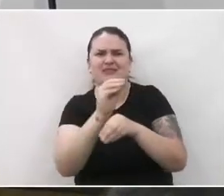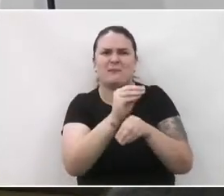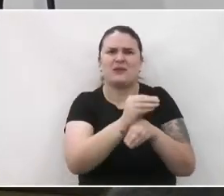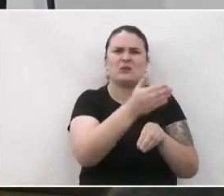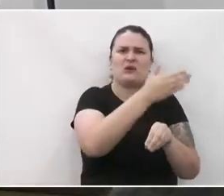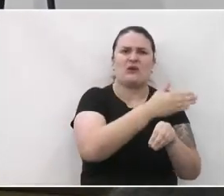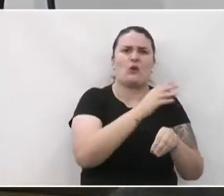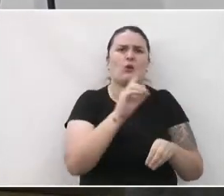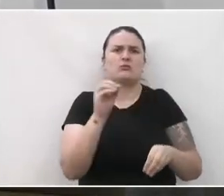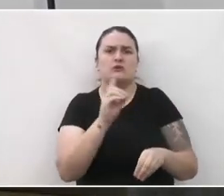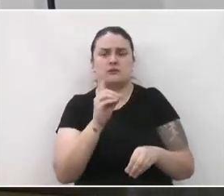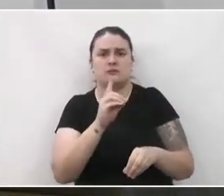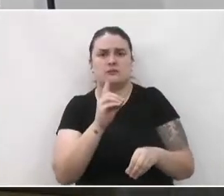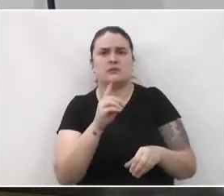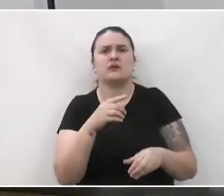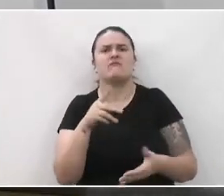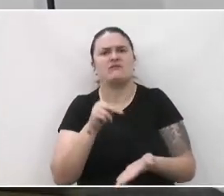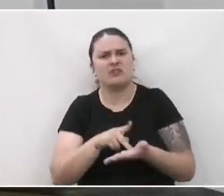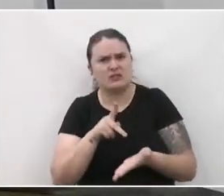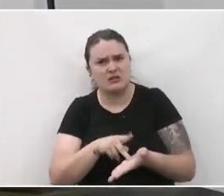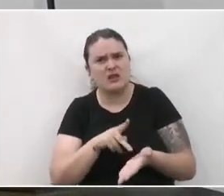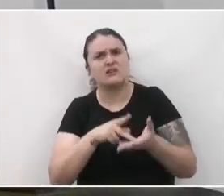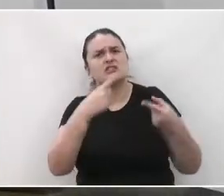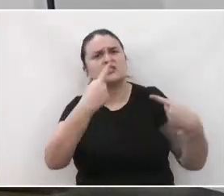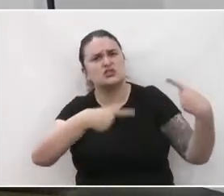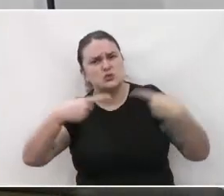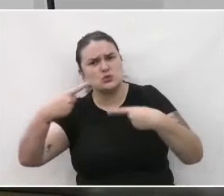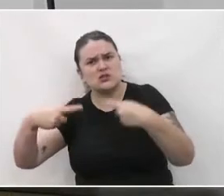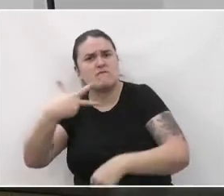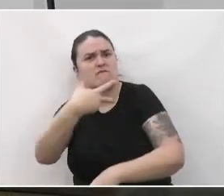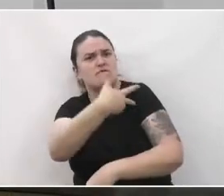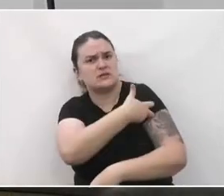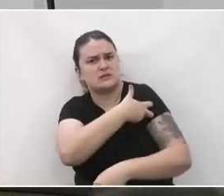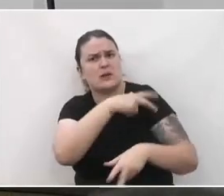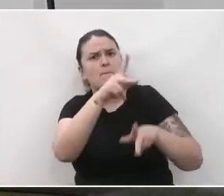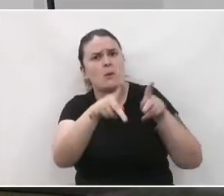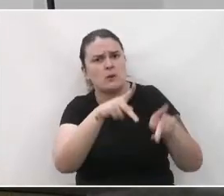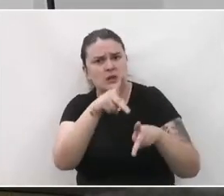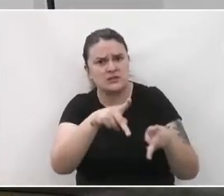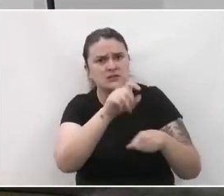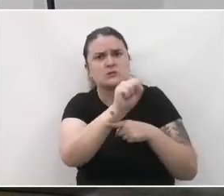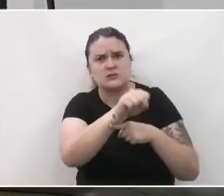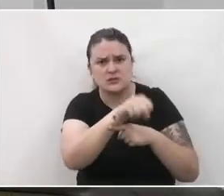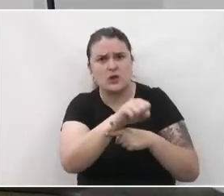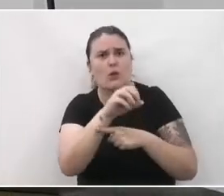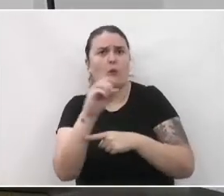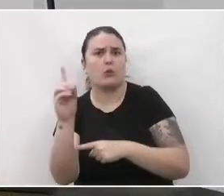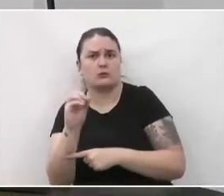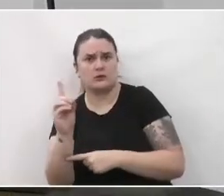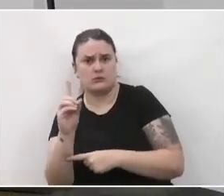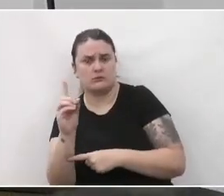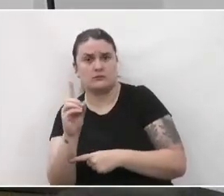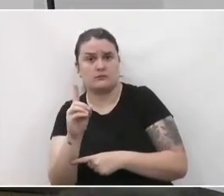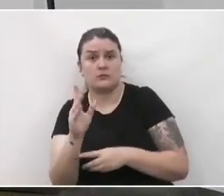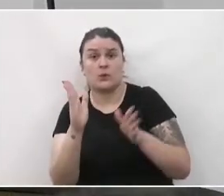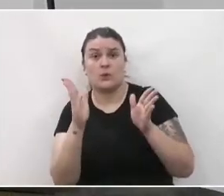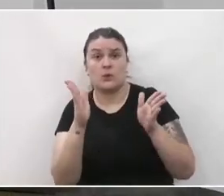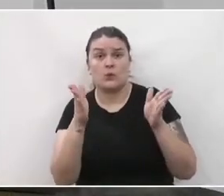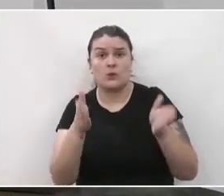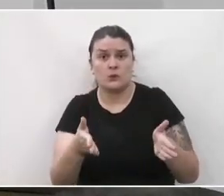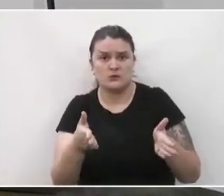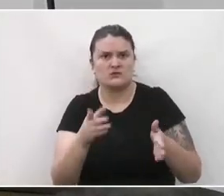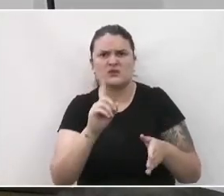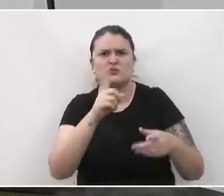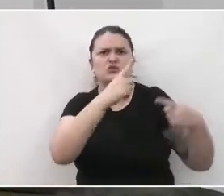não. Acho que nós temos que, sinceramente, discutir vacinar a população ou não, né? Hoje, não